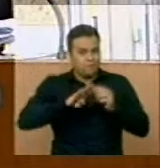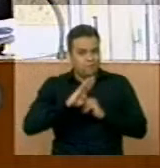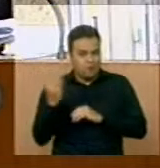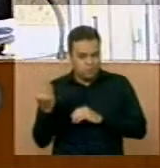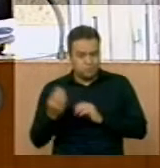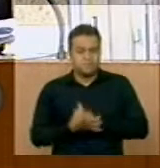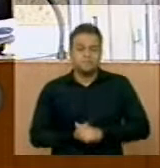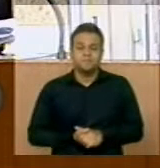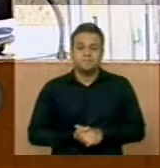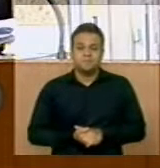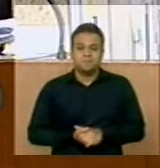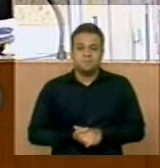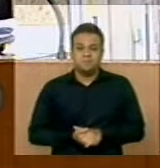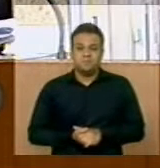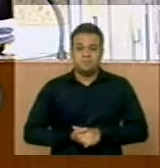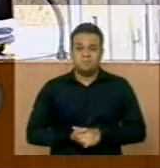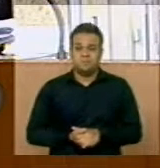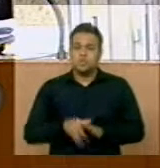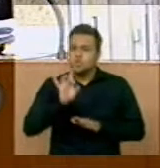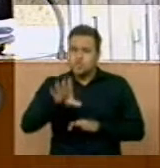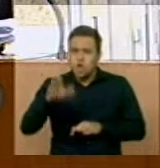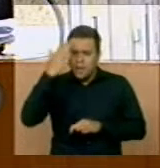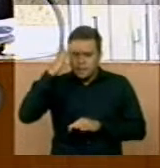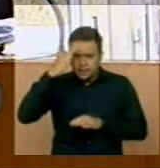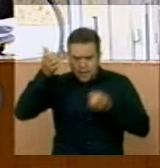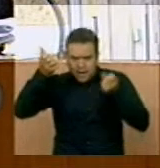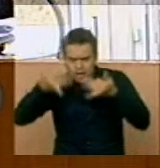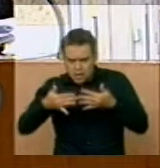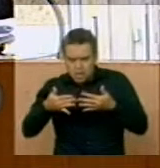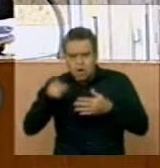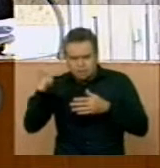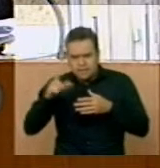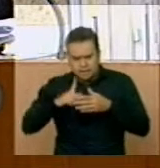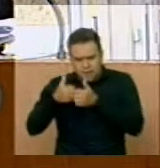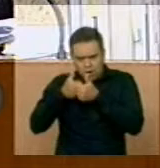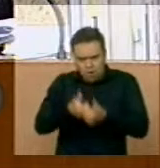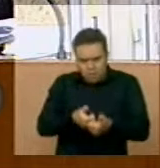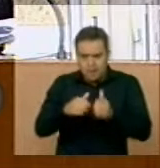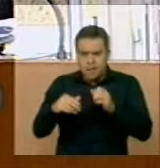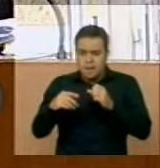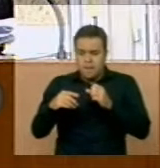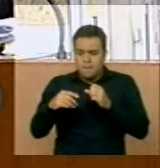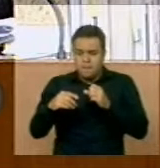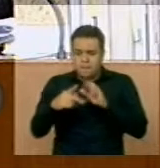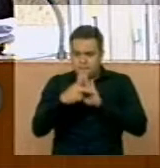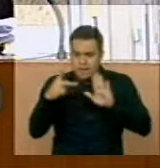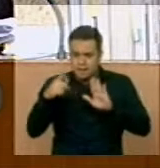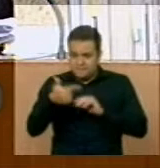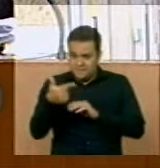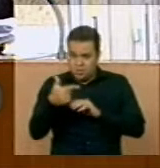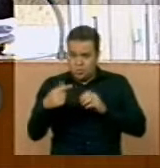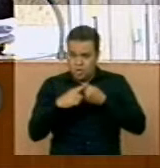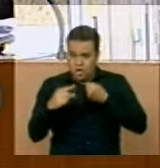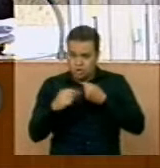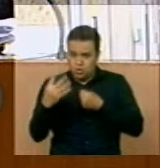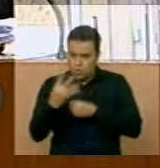Então, apenas para deixar claro, Vossa Excelência está acompanhando o parágrafo 2º do artigo 4º, quanto à interpretação